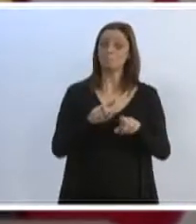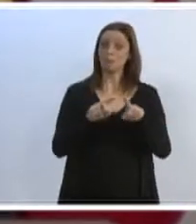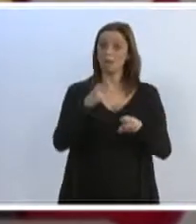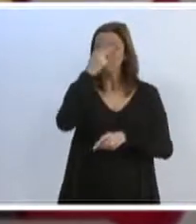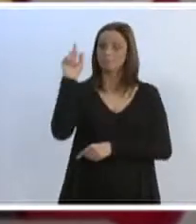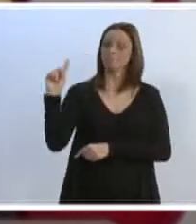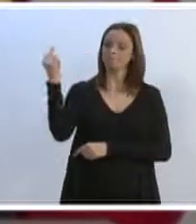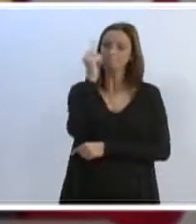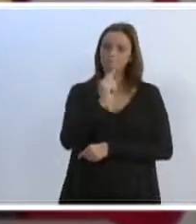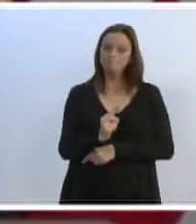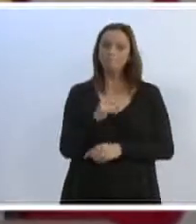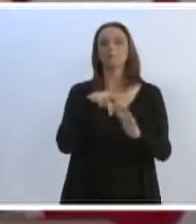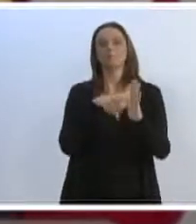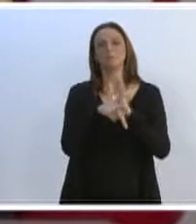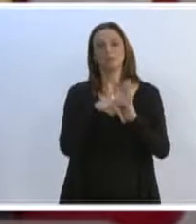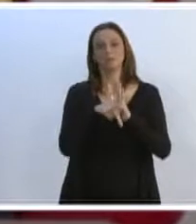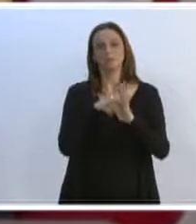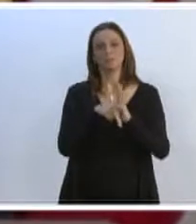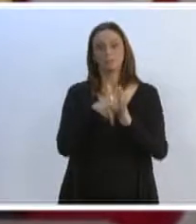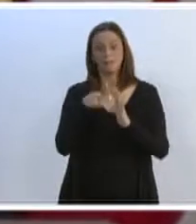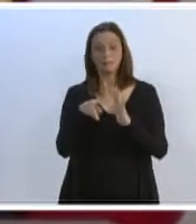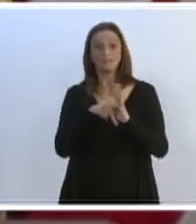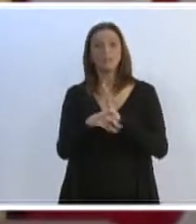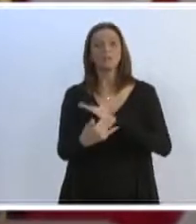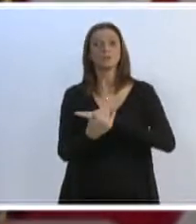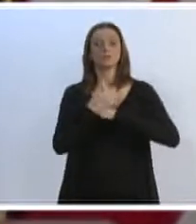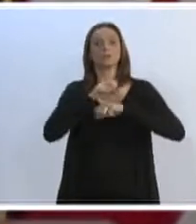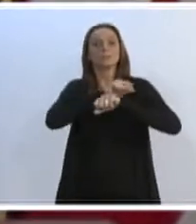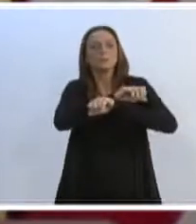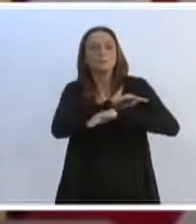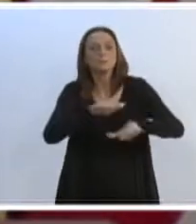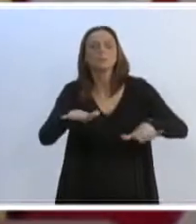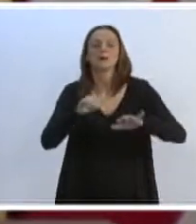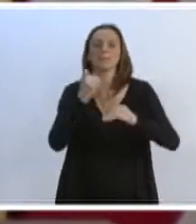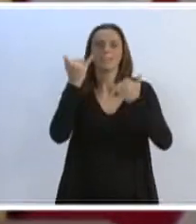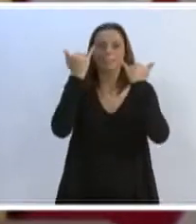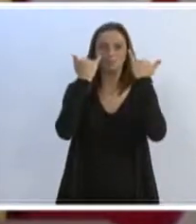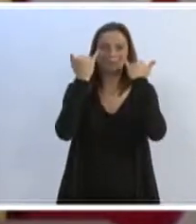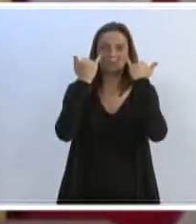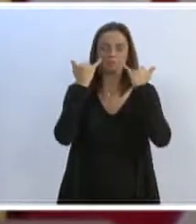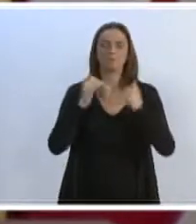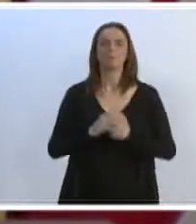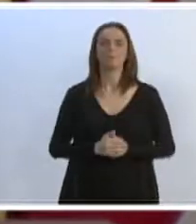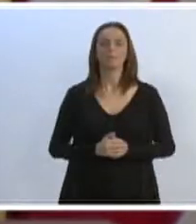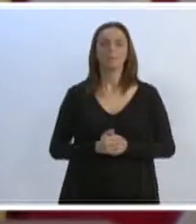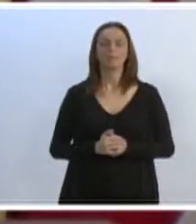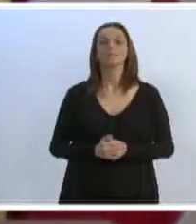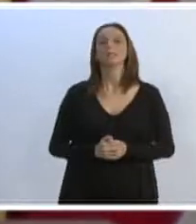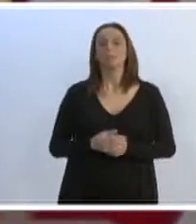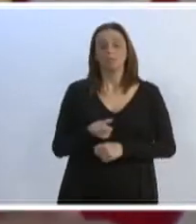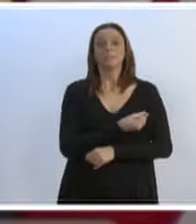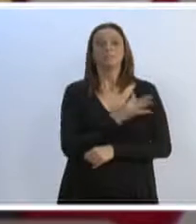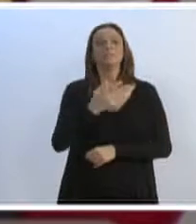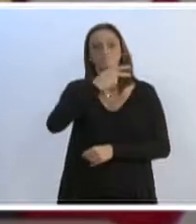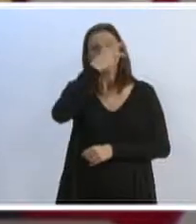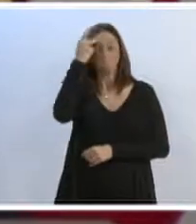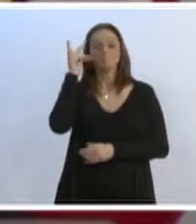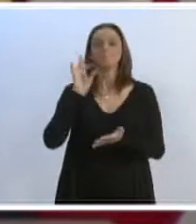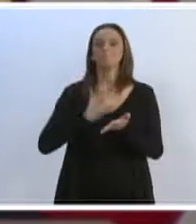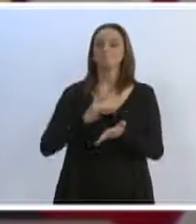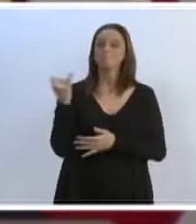Conselho Municipal, ver essa casa cheia. Nós temos aí a presença de ex-prefeitos, ex-presidentes da Fundação